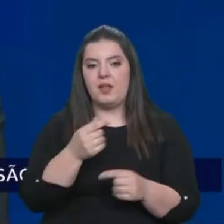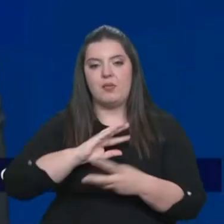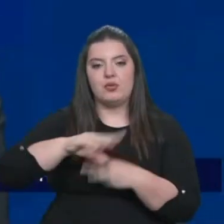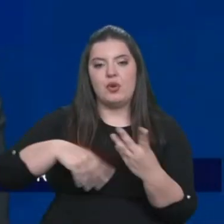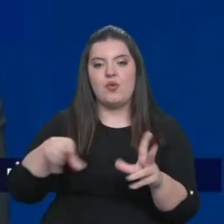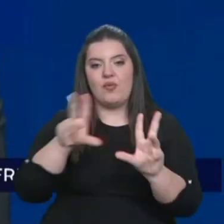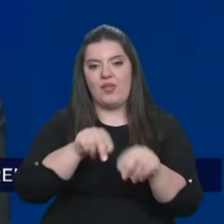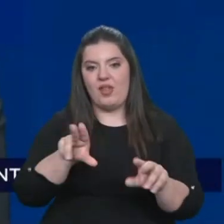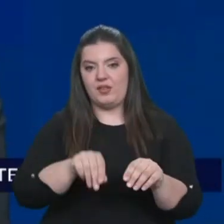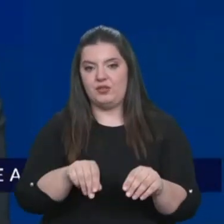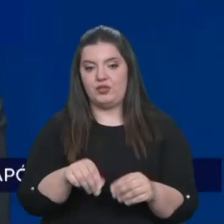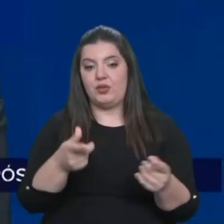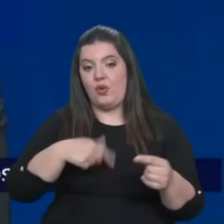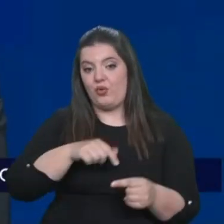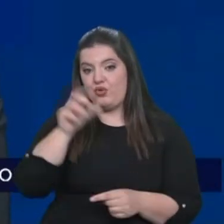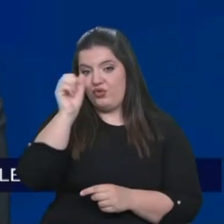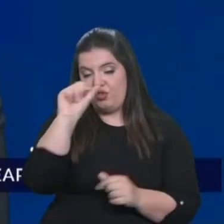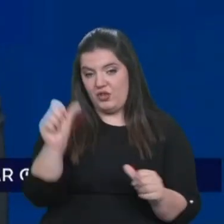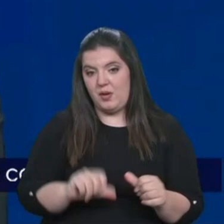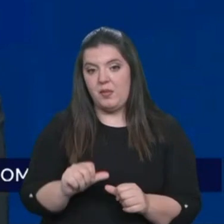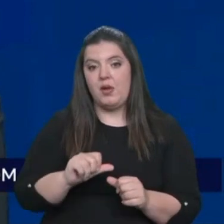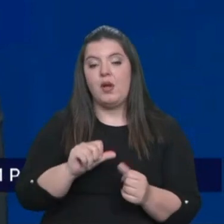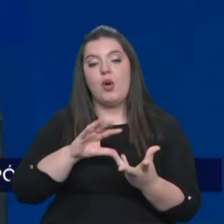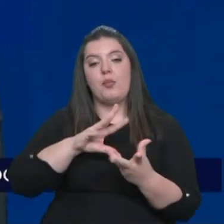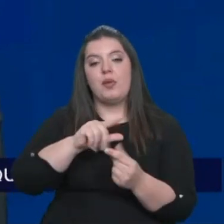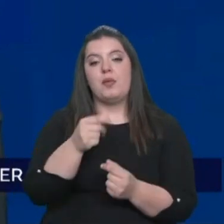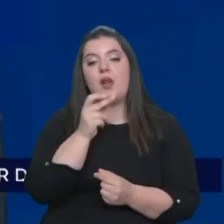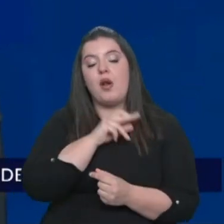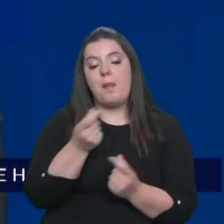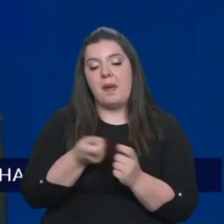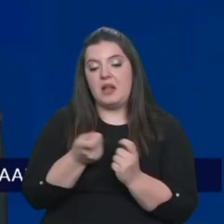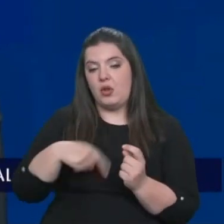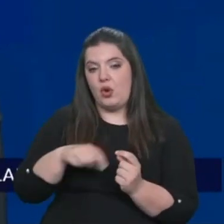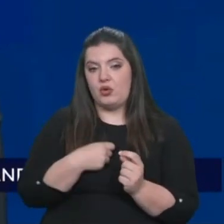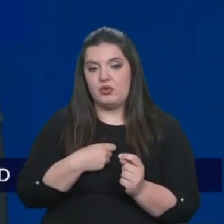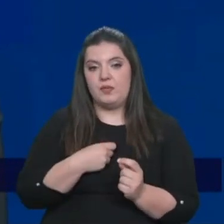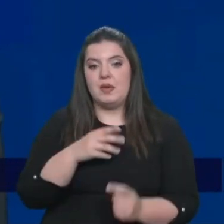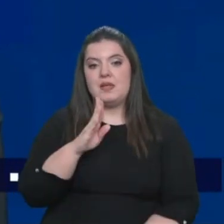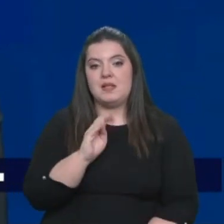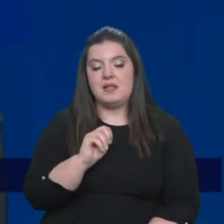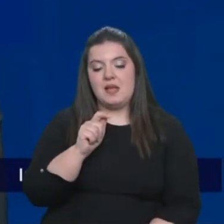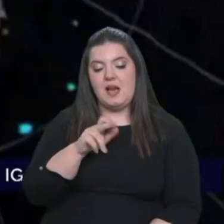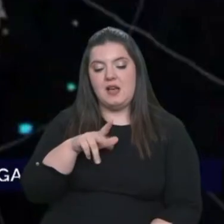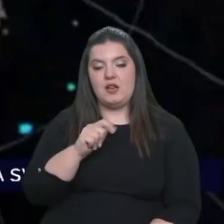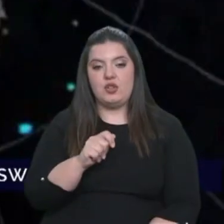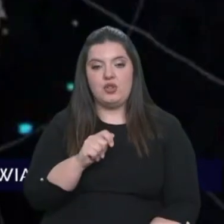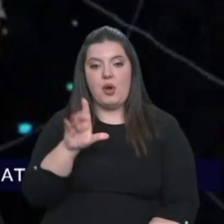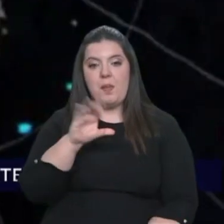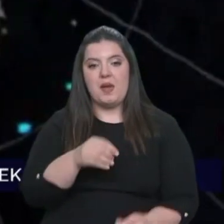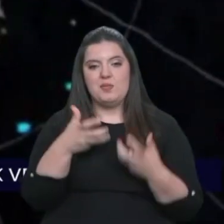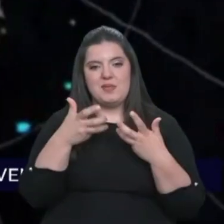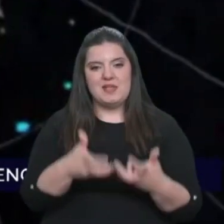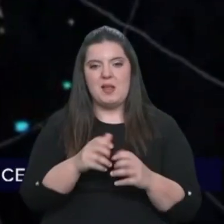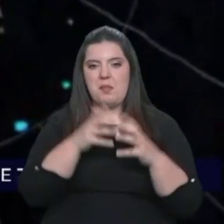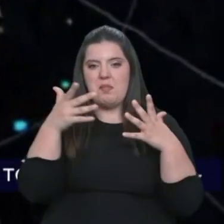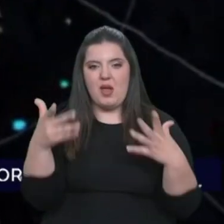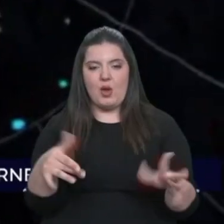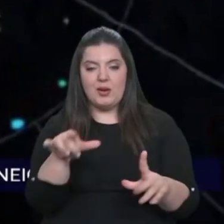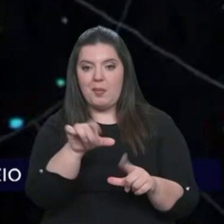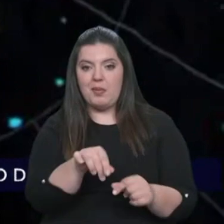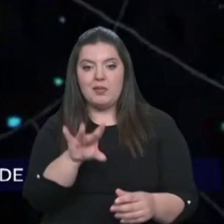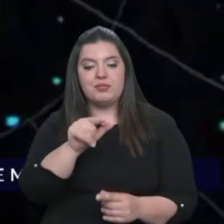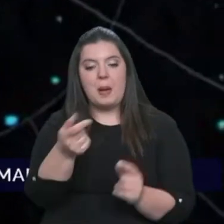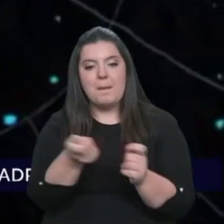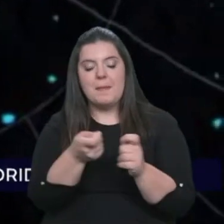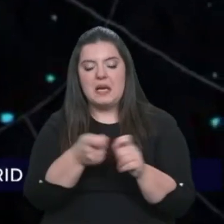novidades do nosso Sistema Solar. Começamos pelo planeta anão mais próximo de nós. Ceres é o corpo mais maciço, maior também, que está situado